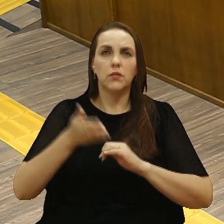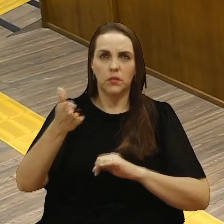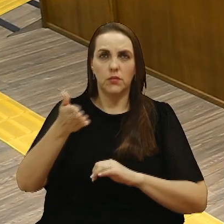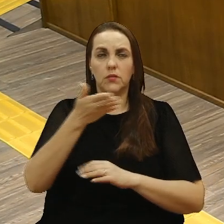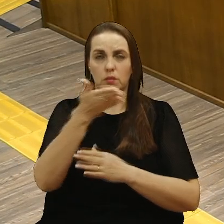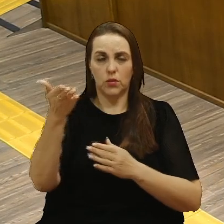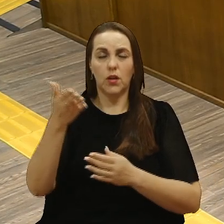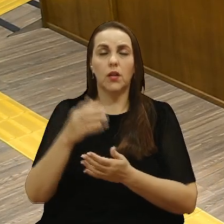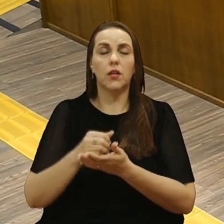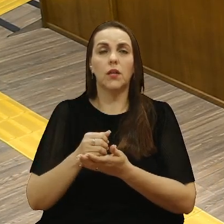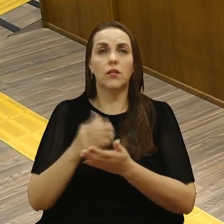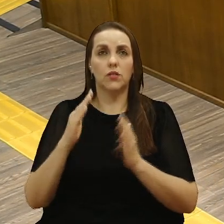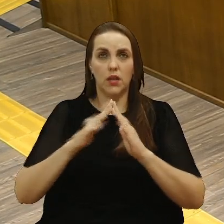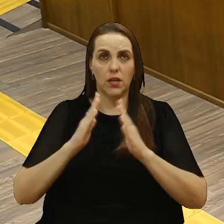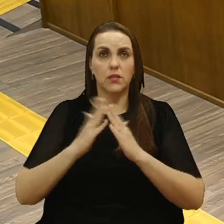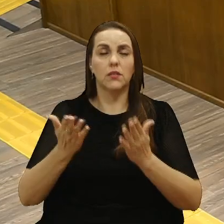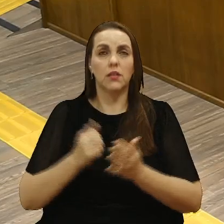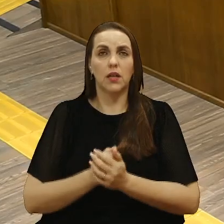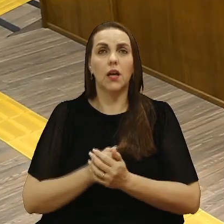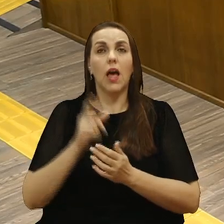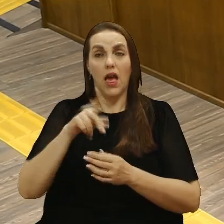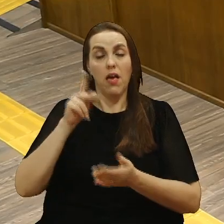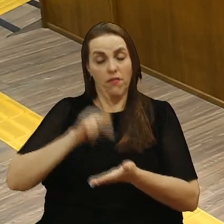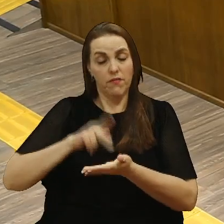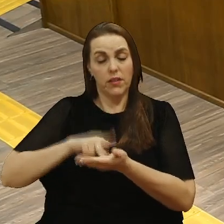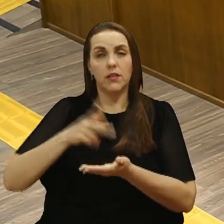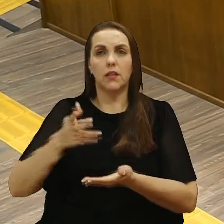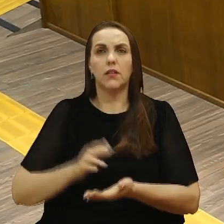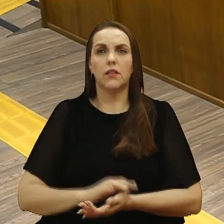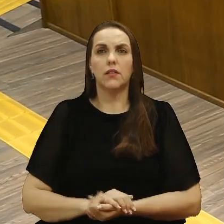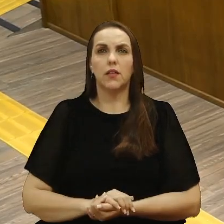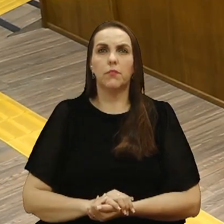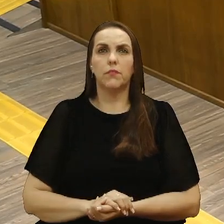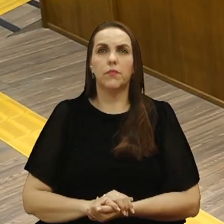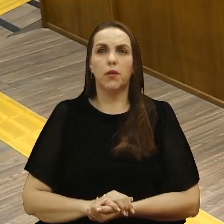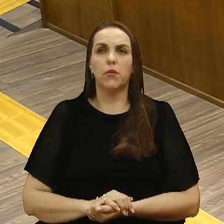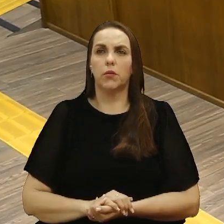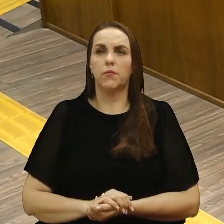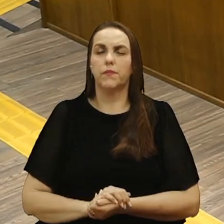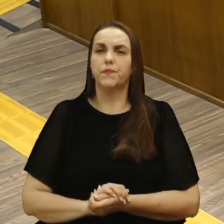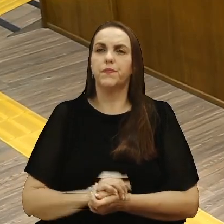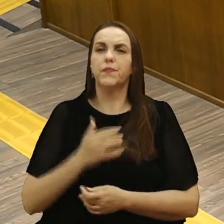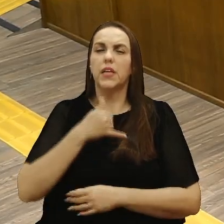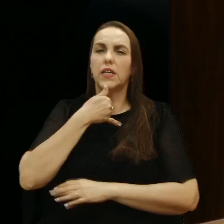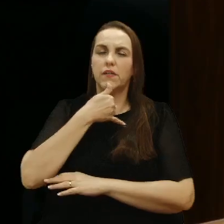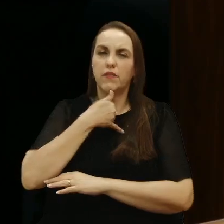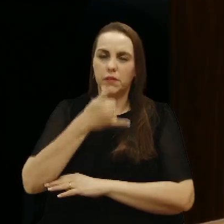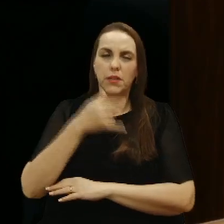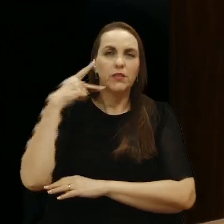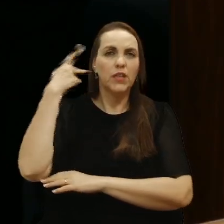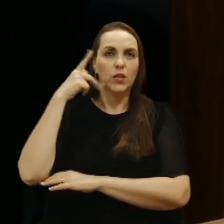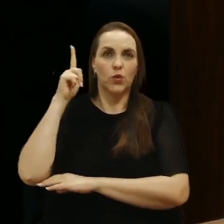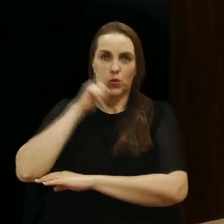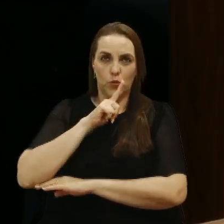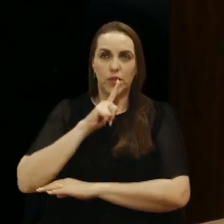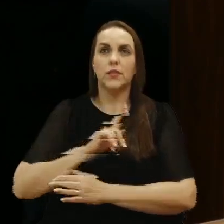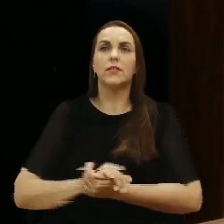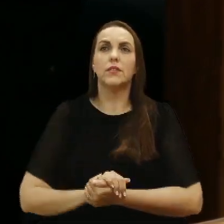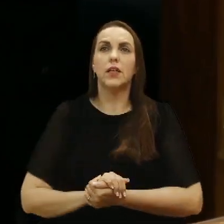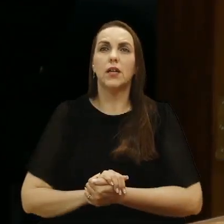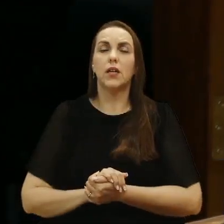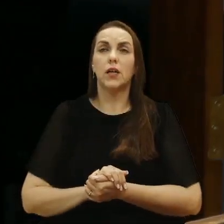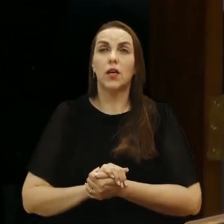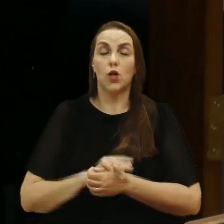que a prática é o critério da verdade mesmo, vereadora Andressa. E, infelizmente, vereador Lucas, quando eu